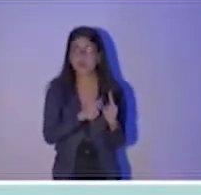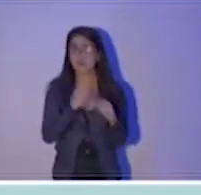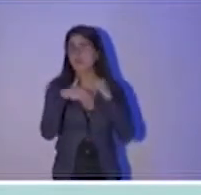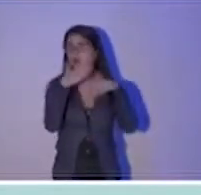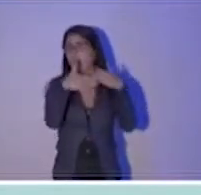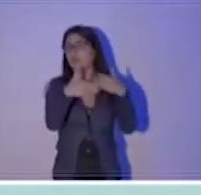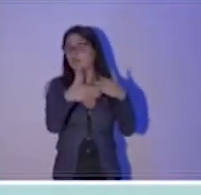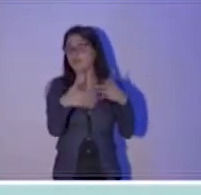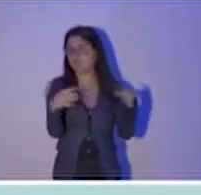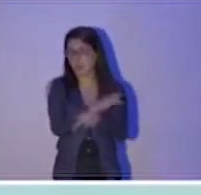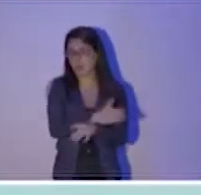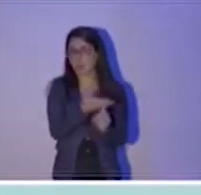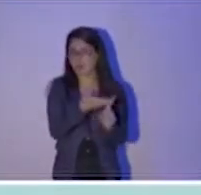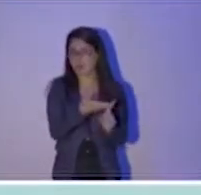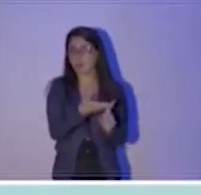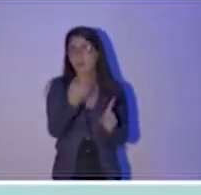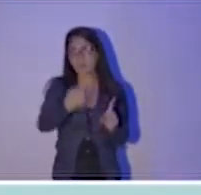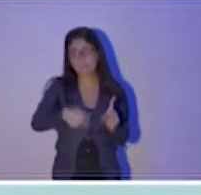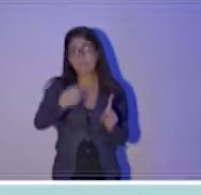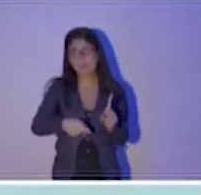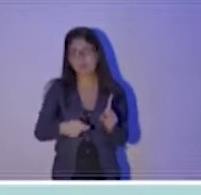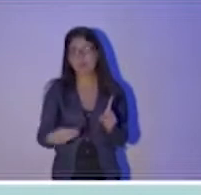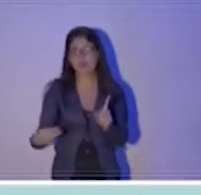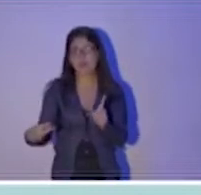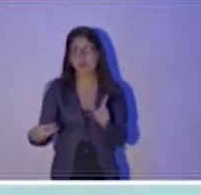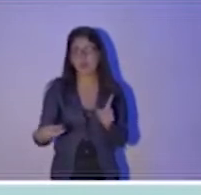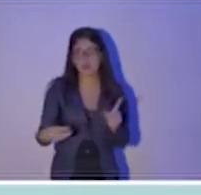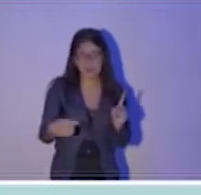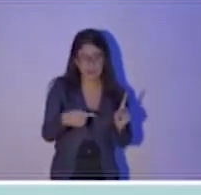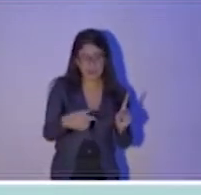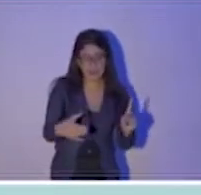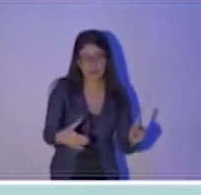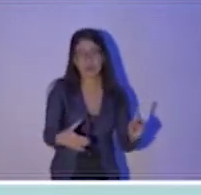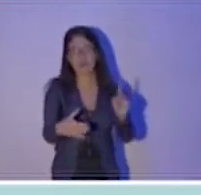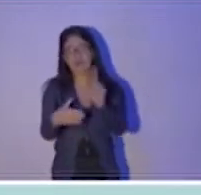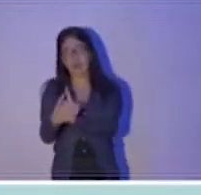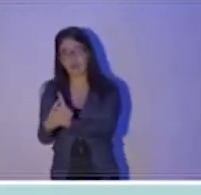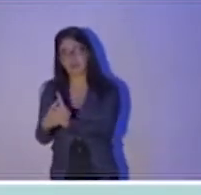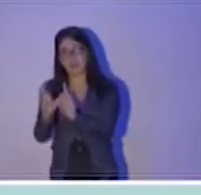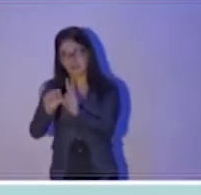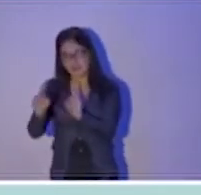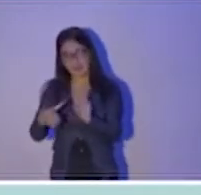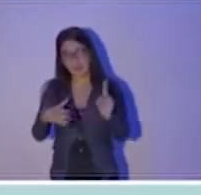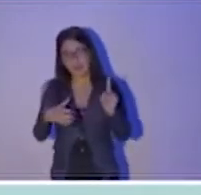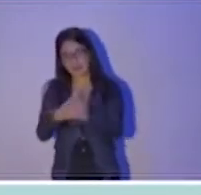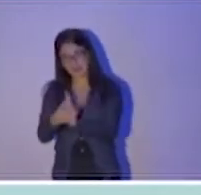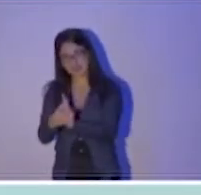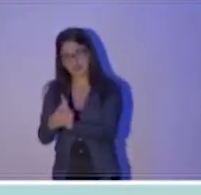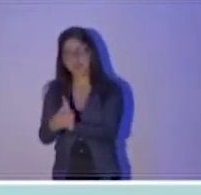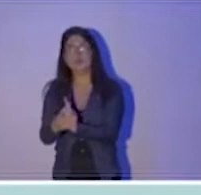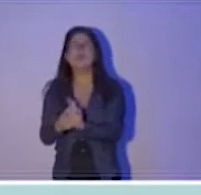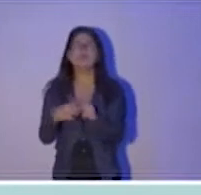que ele precisa estar num sistema que olhe para isso de forma integrada. E eu acho que tem